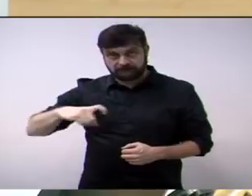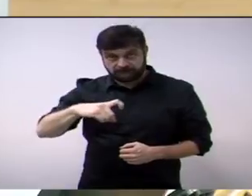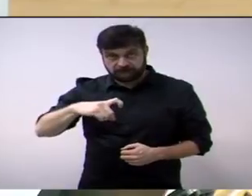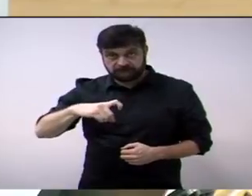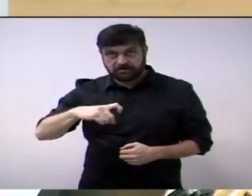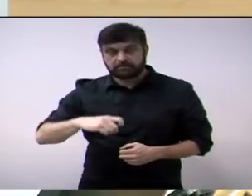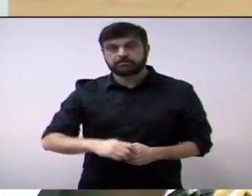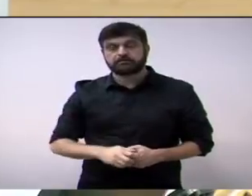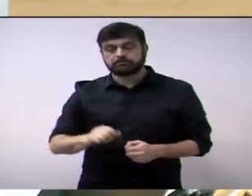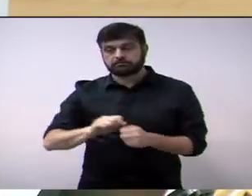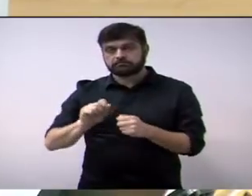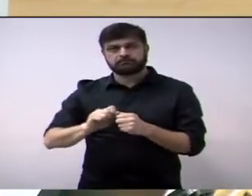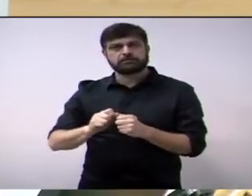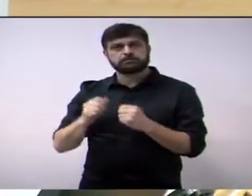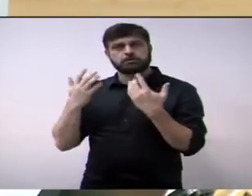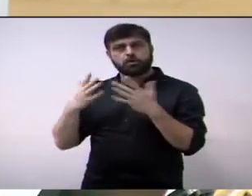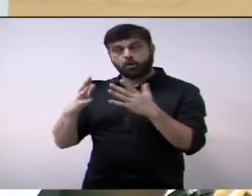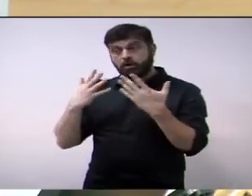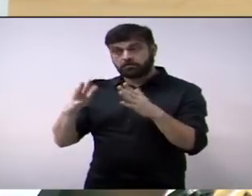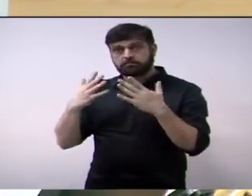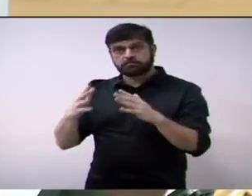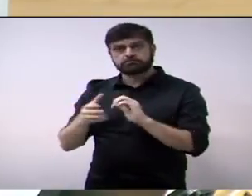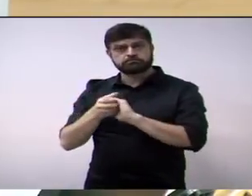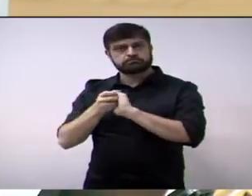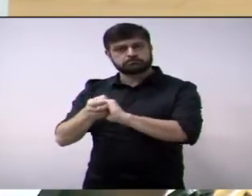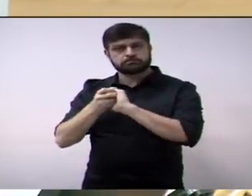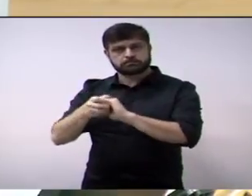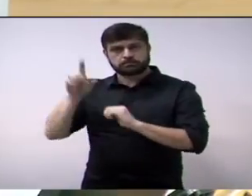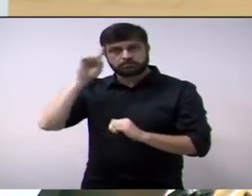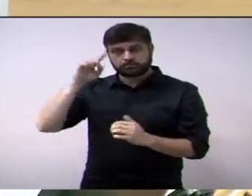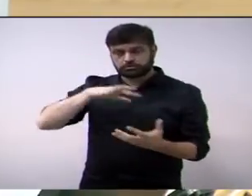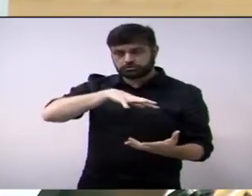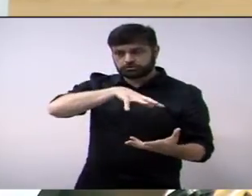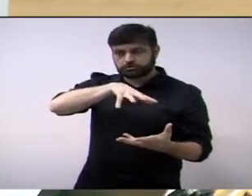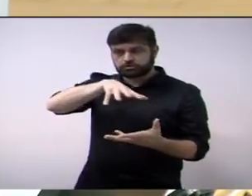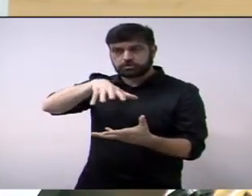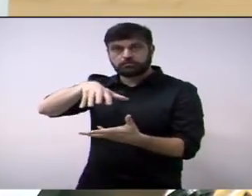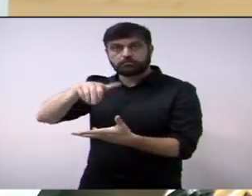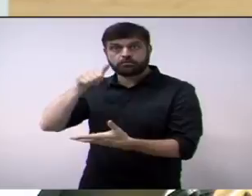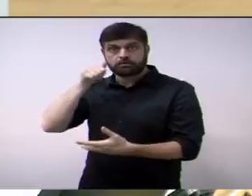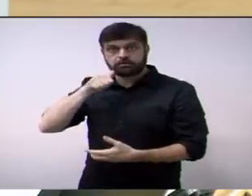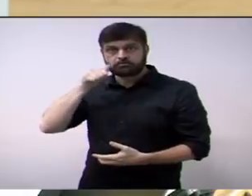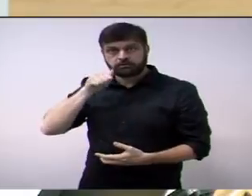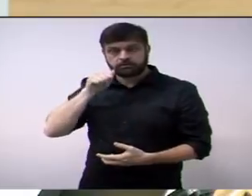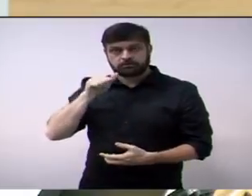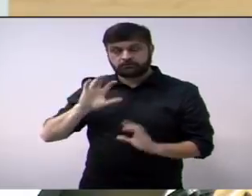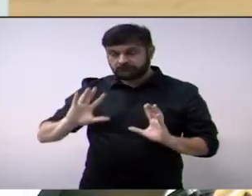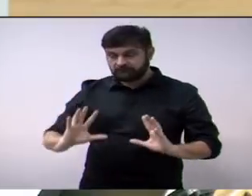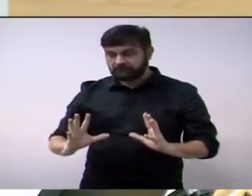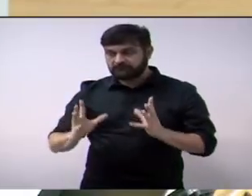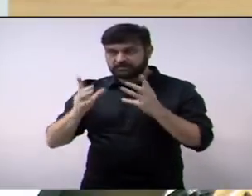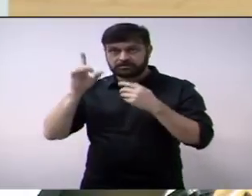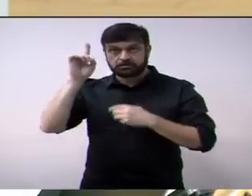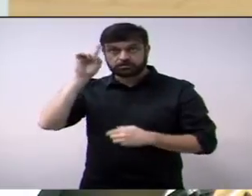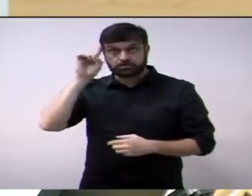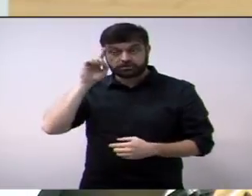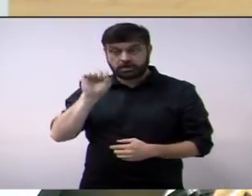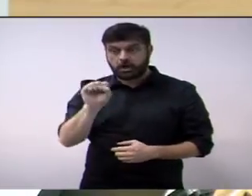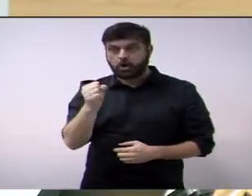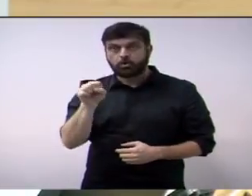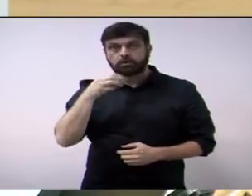Ramalho, de congratulações com o Dia Internacional da Mulher, comemorado em 8 de